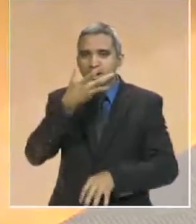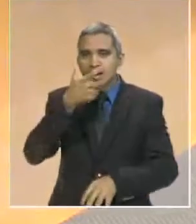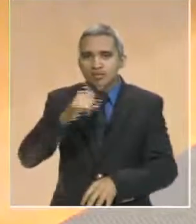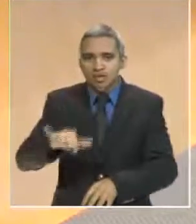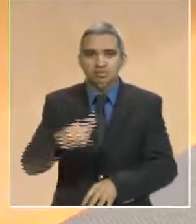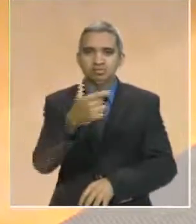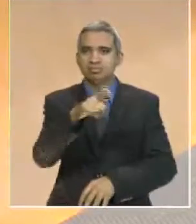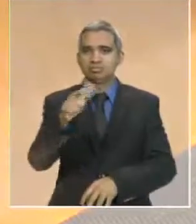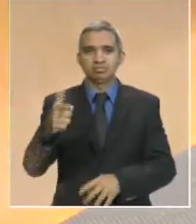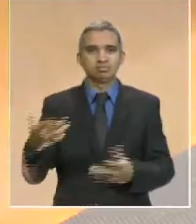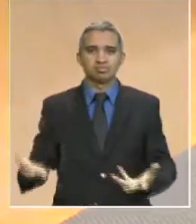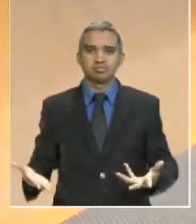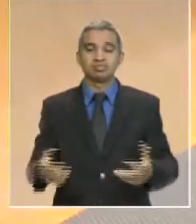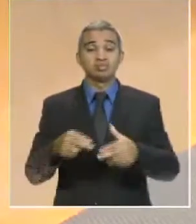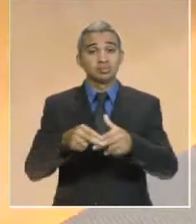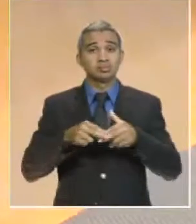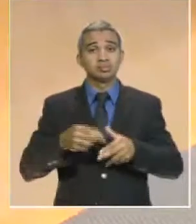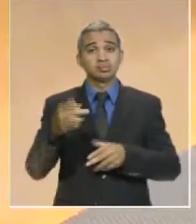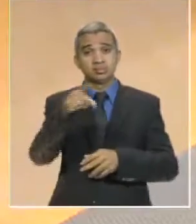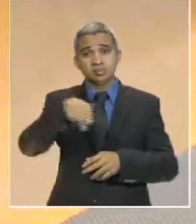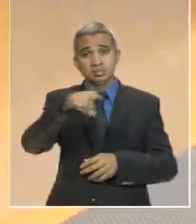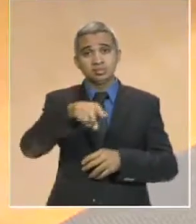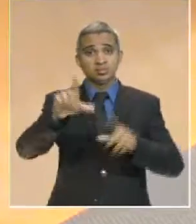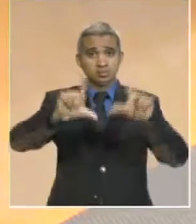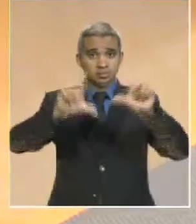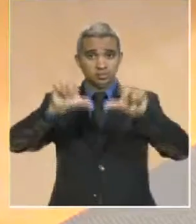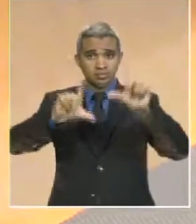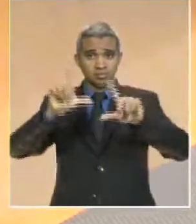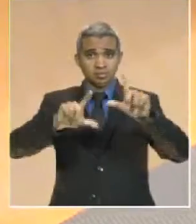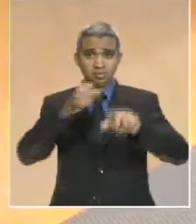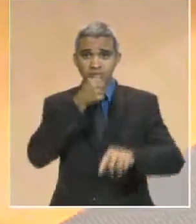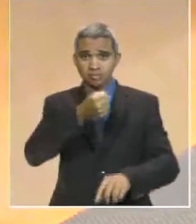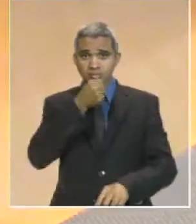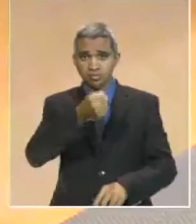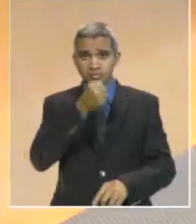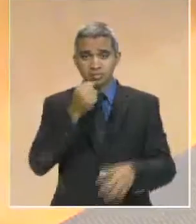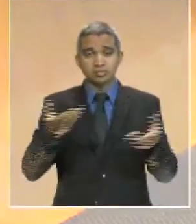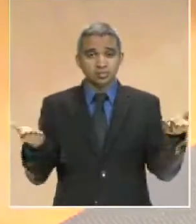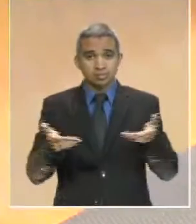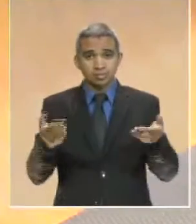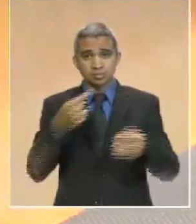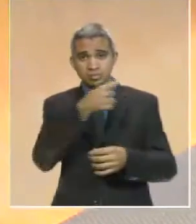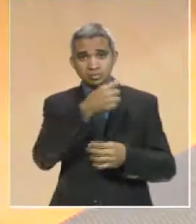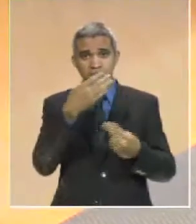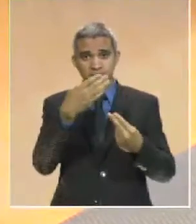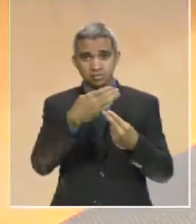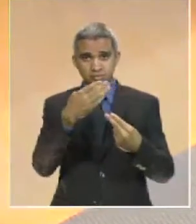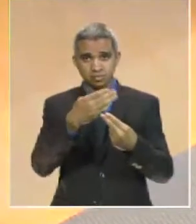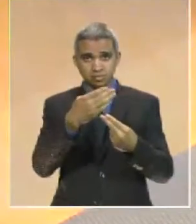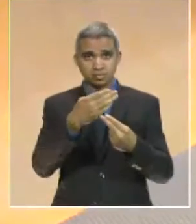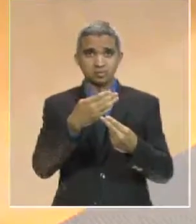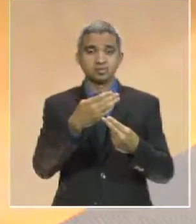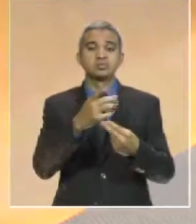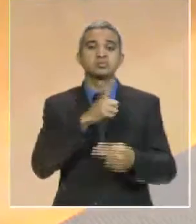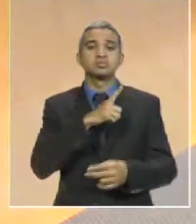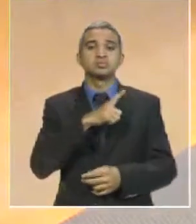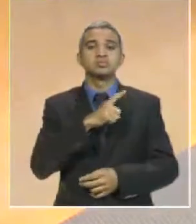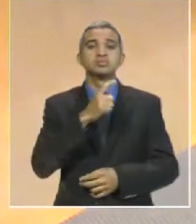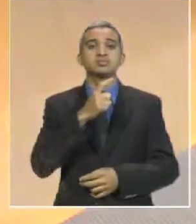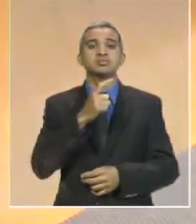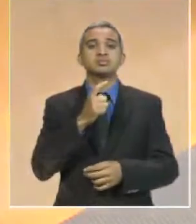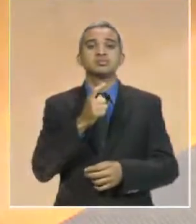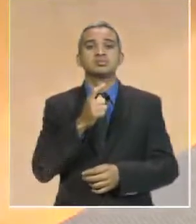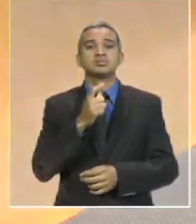ideia, senhores membros da imprensa, hoje, no município de Timon, nós temos 15 mil